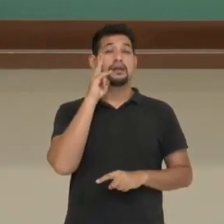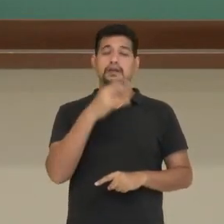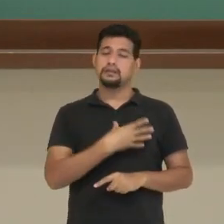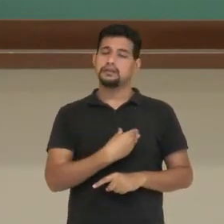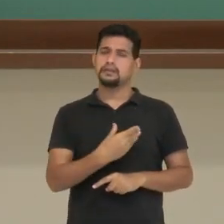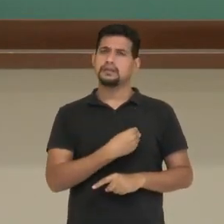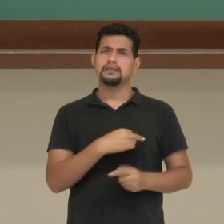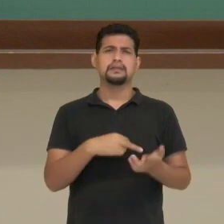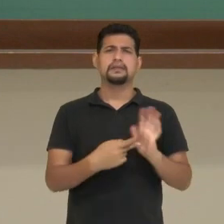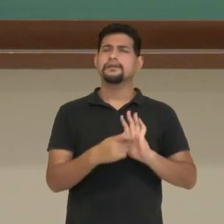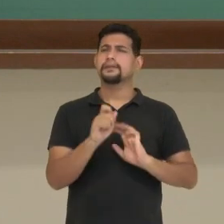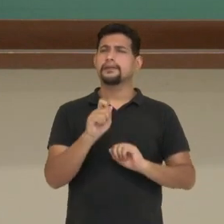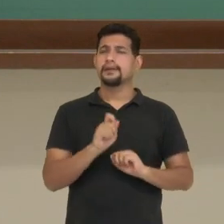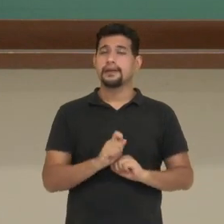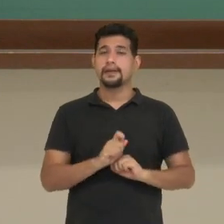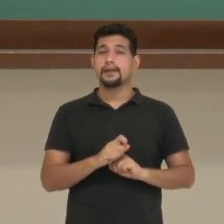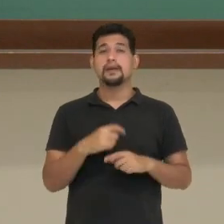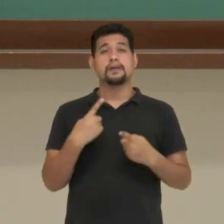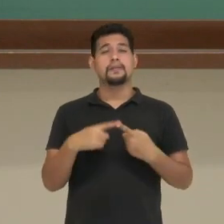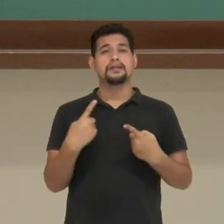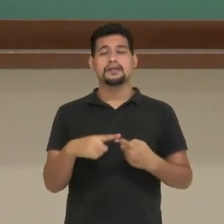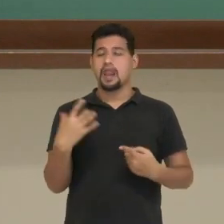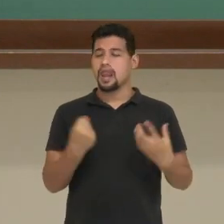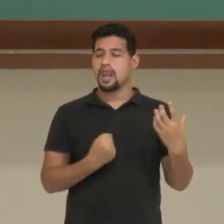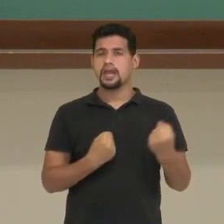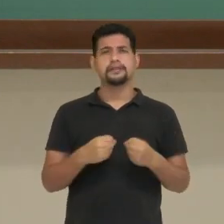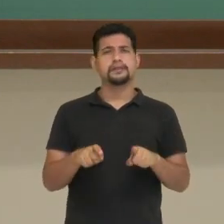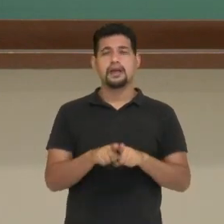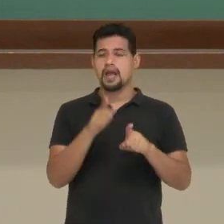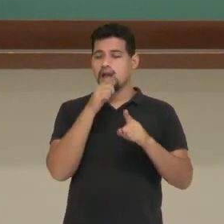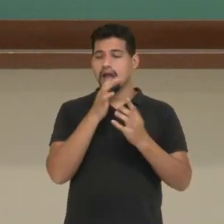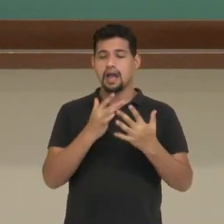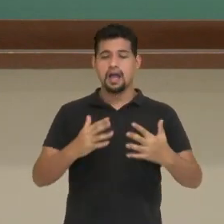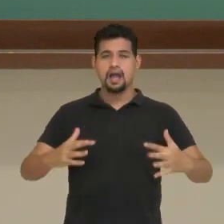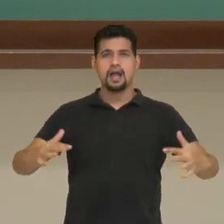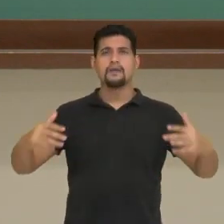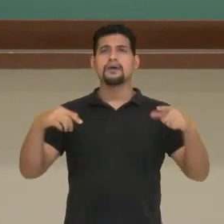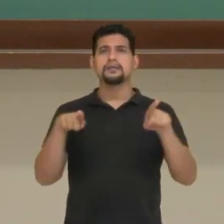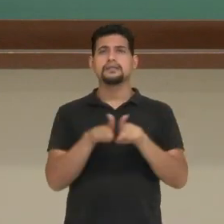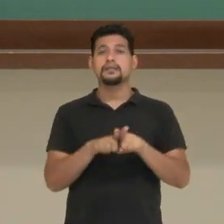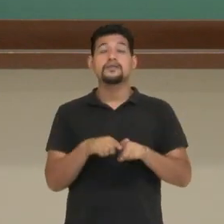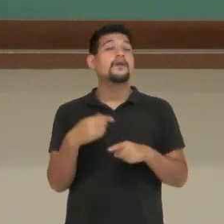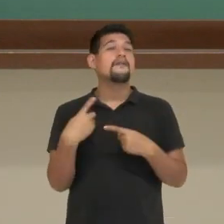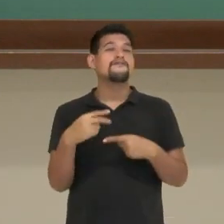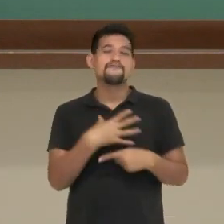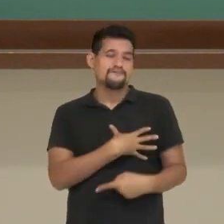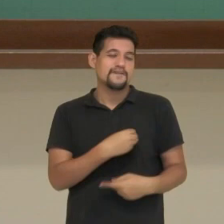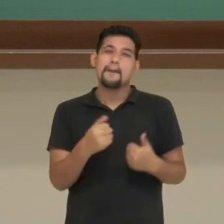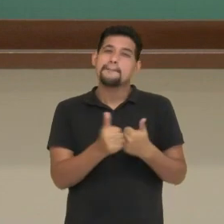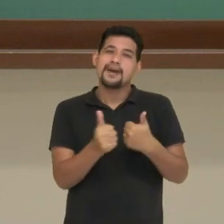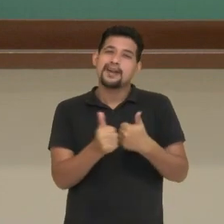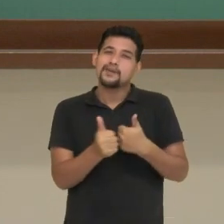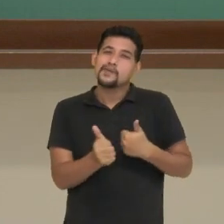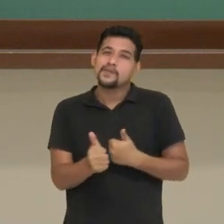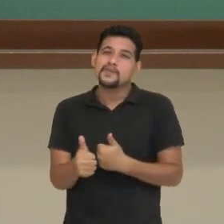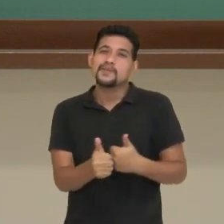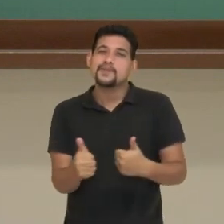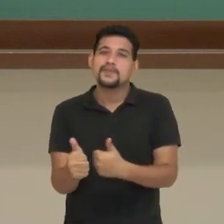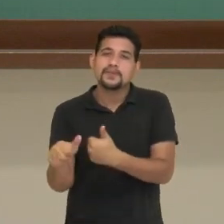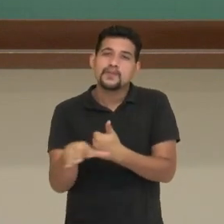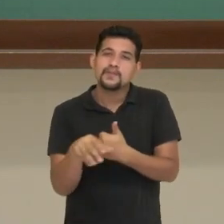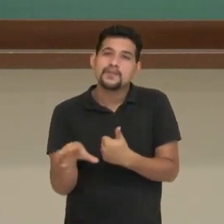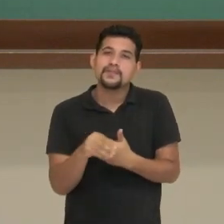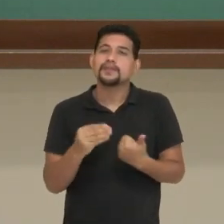esses filhotes, eles têm que liberar esse leite ali na água e é por isso que o filhotinho sempre fica bem juntinho da mamãe, ok?